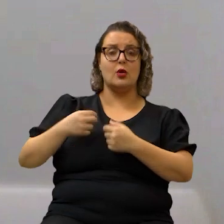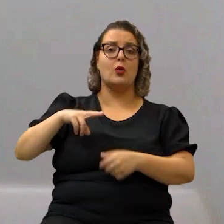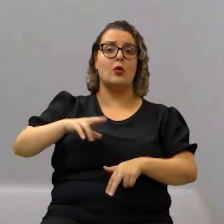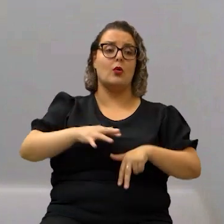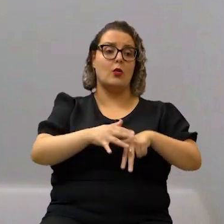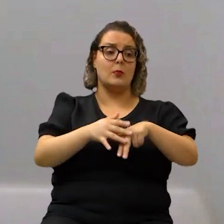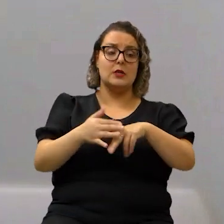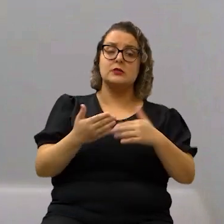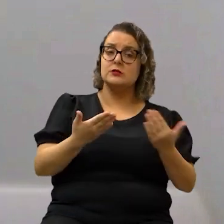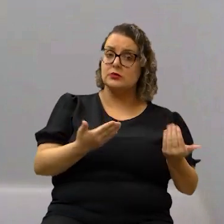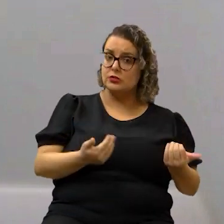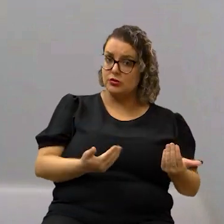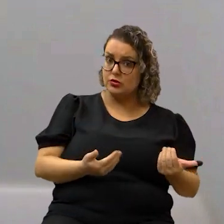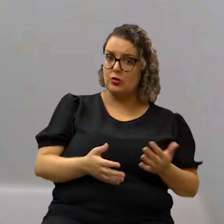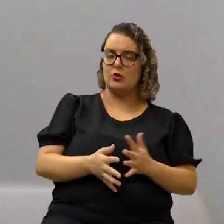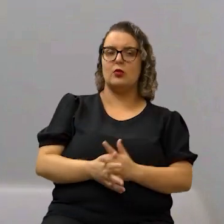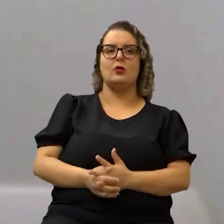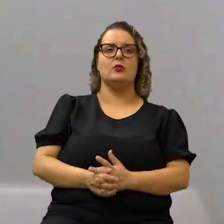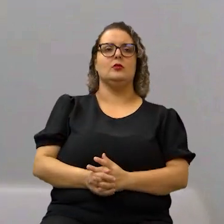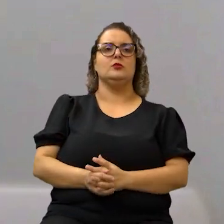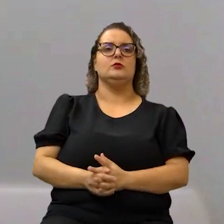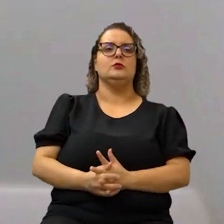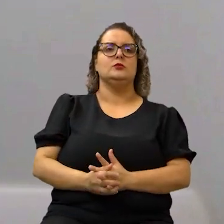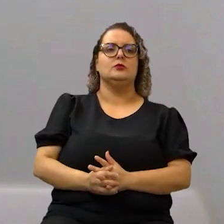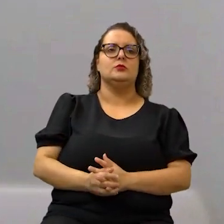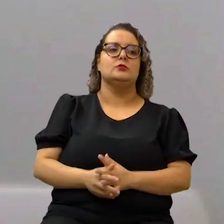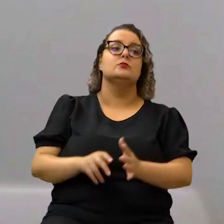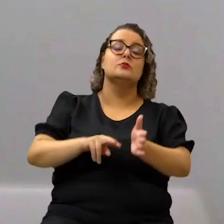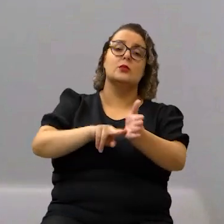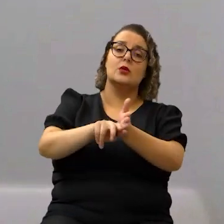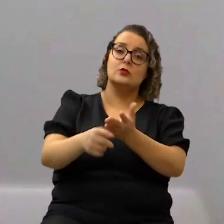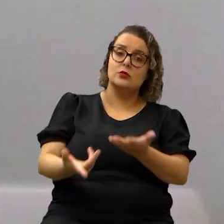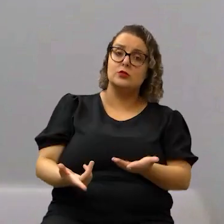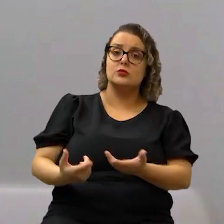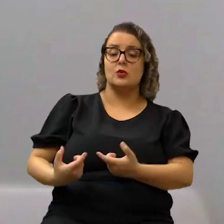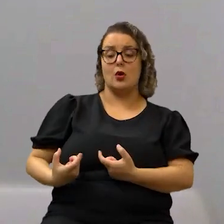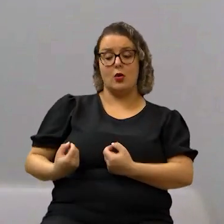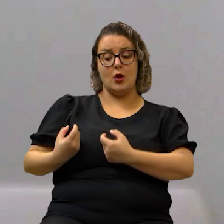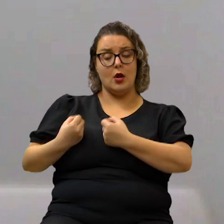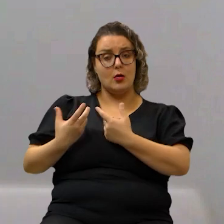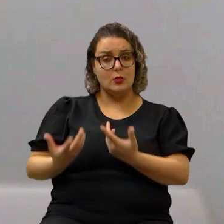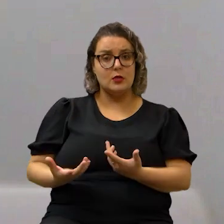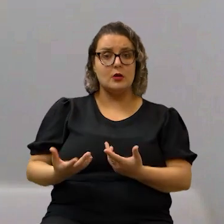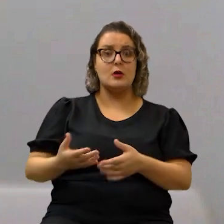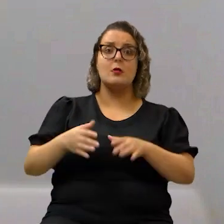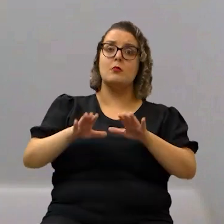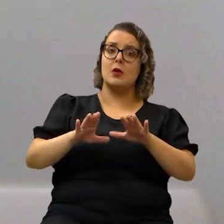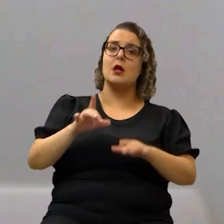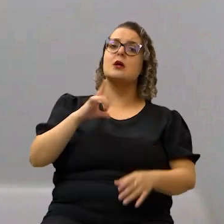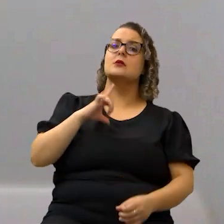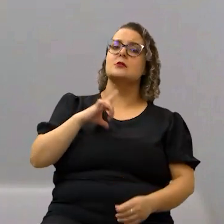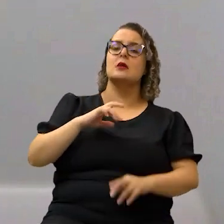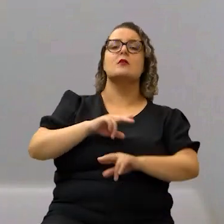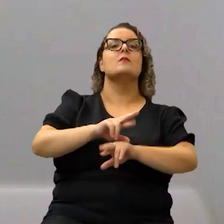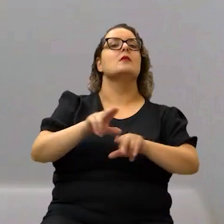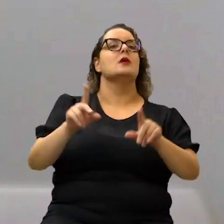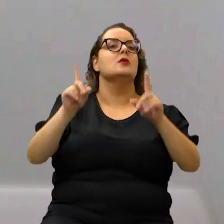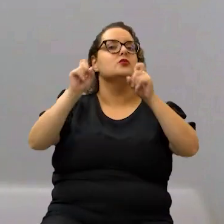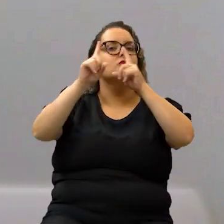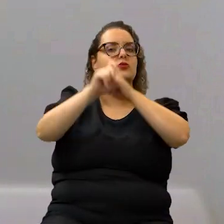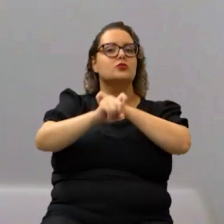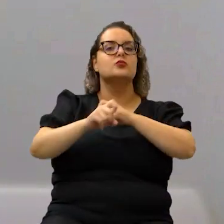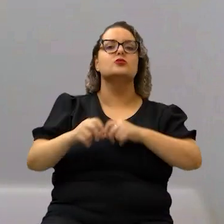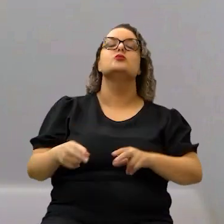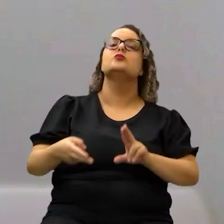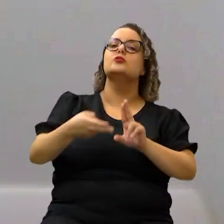ou pacientes muito jovens no qual se foi diagnosticado câncer de mama. Mas a gente ainda tem bastante